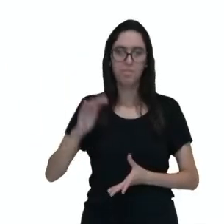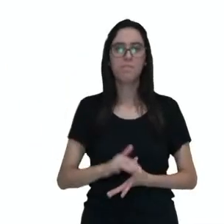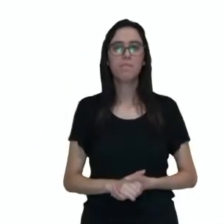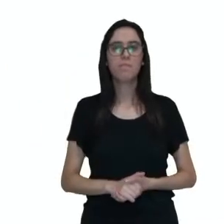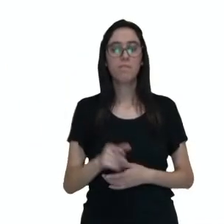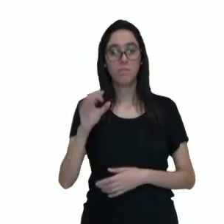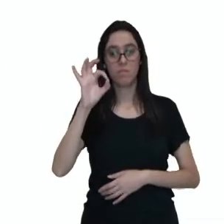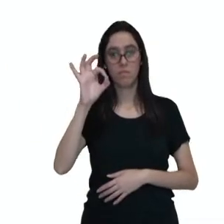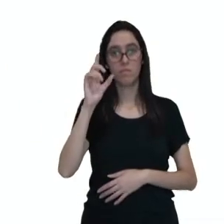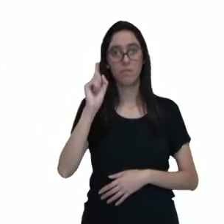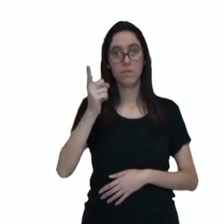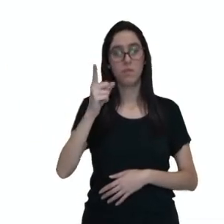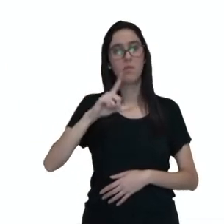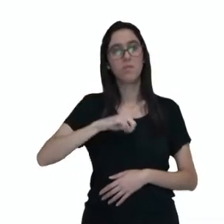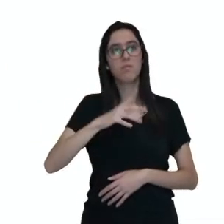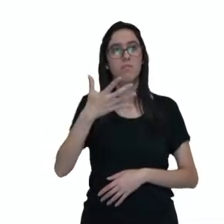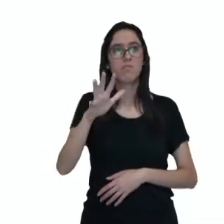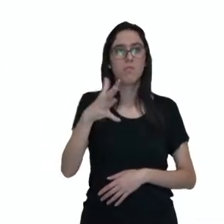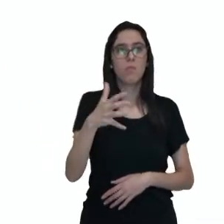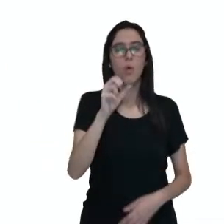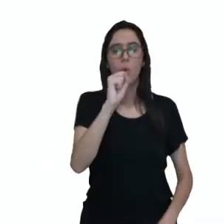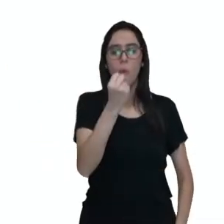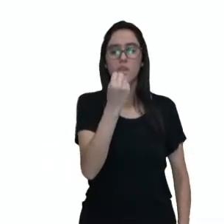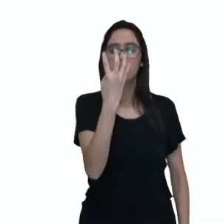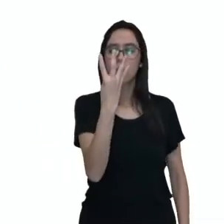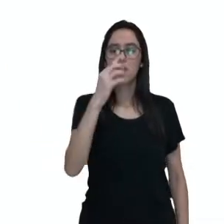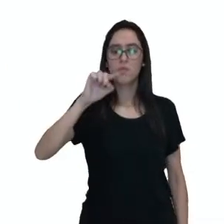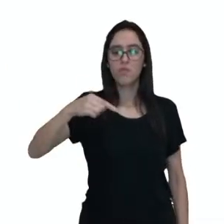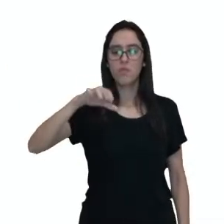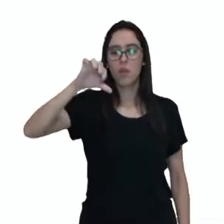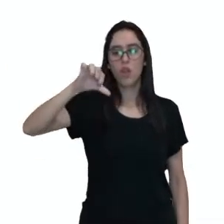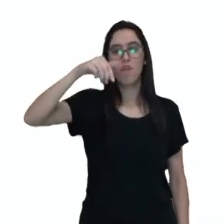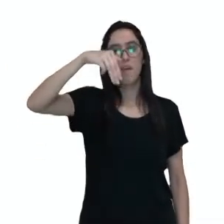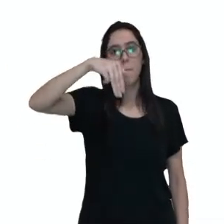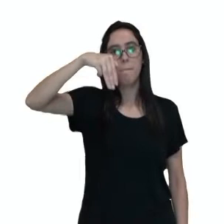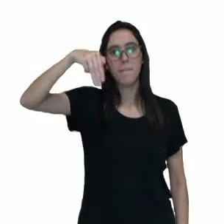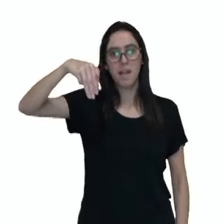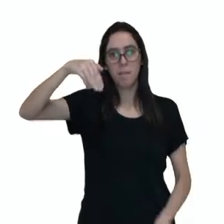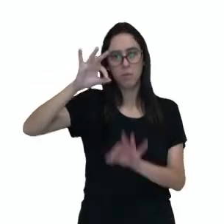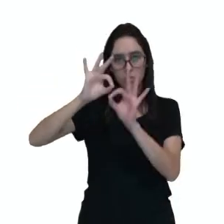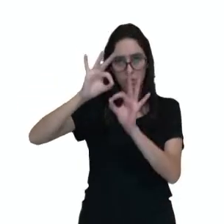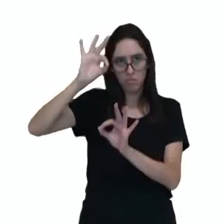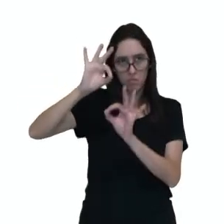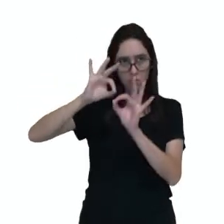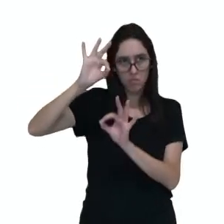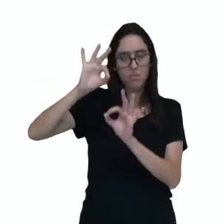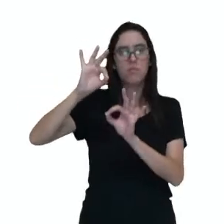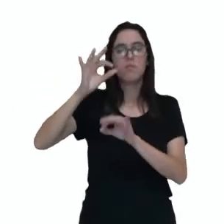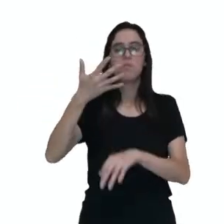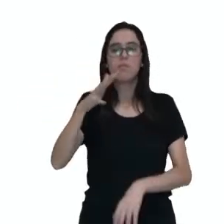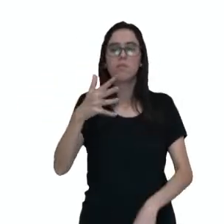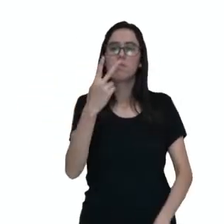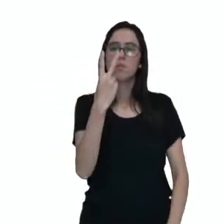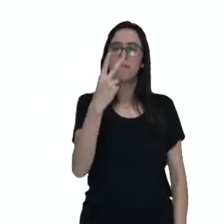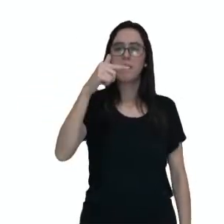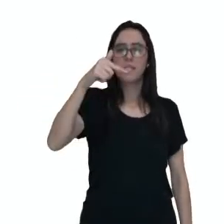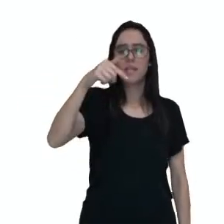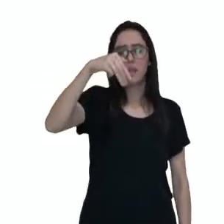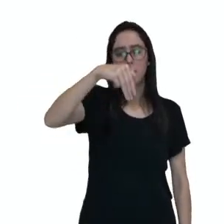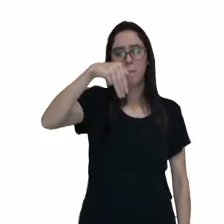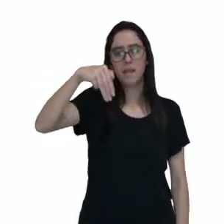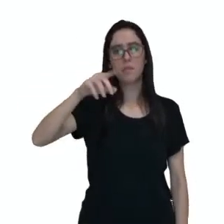tem aproximadamente 84,9 milímetros de comprimento e 27 milímetros de